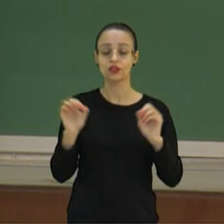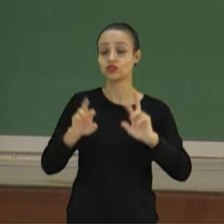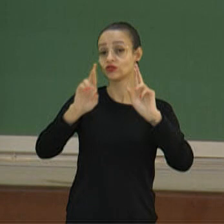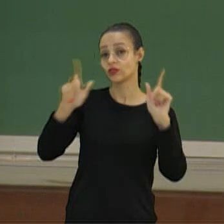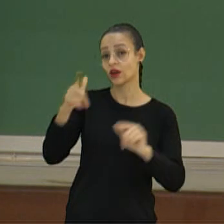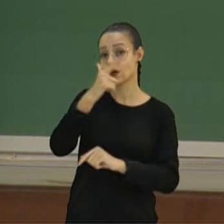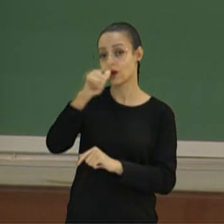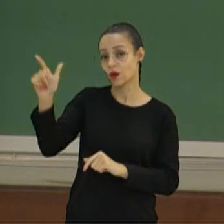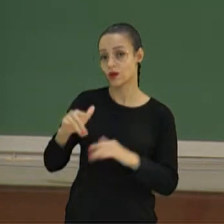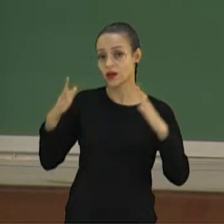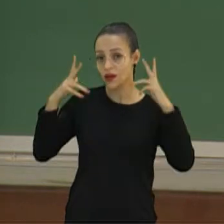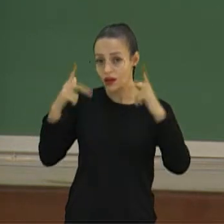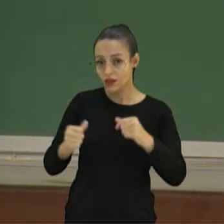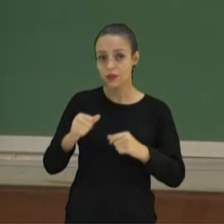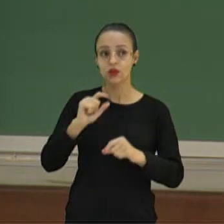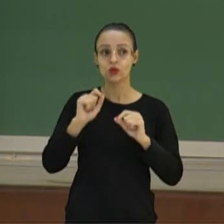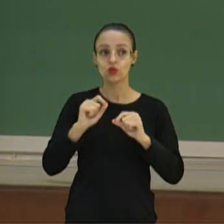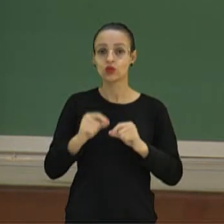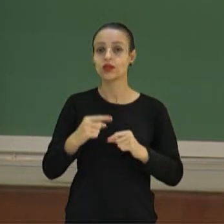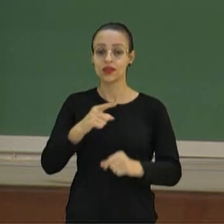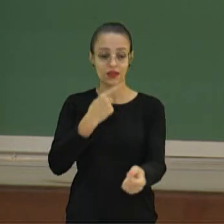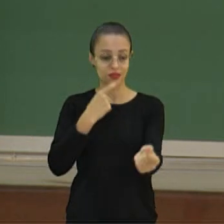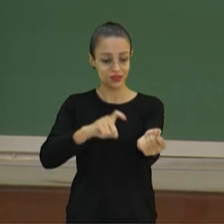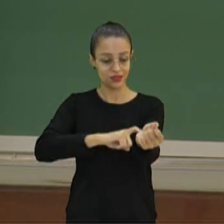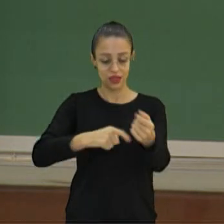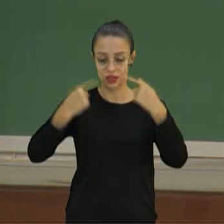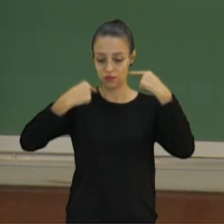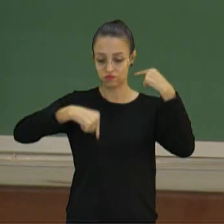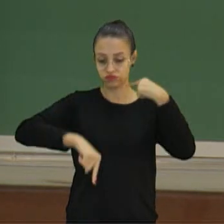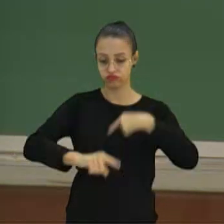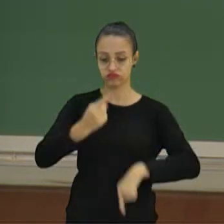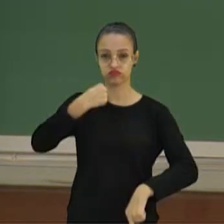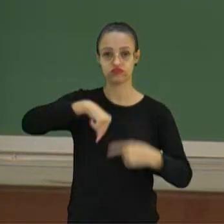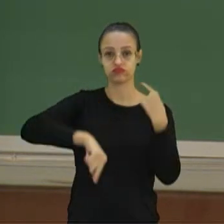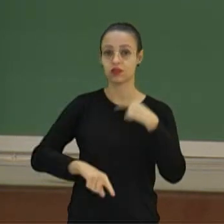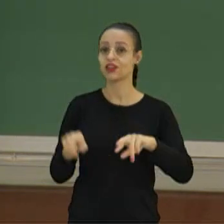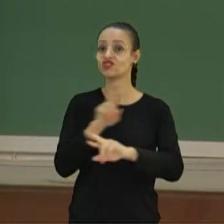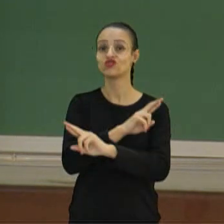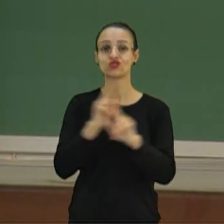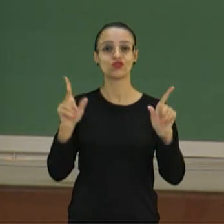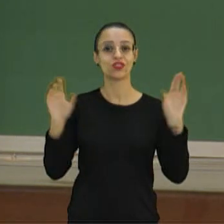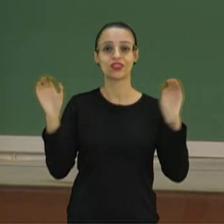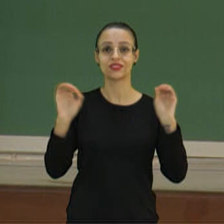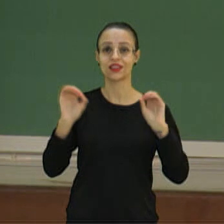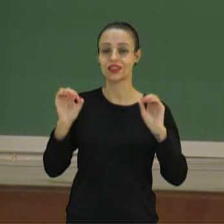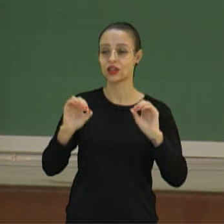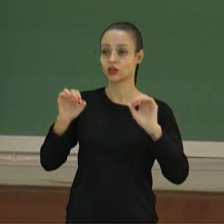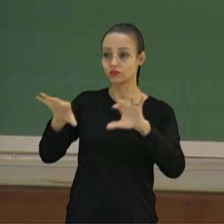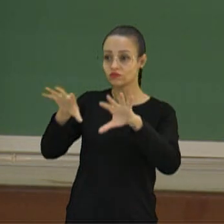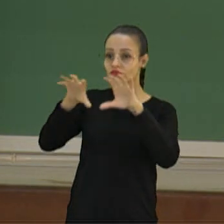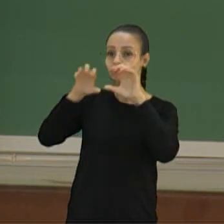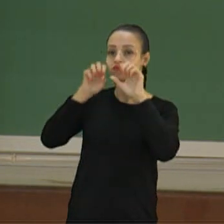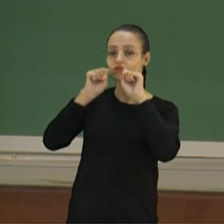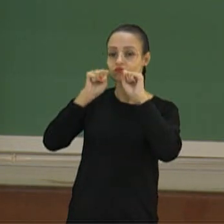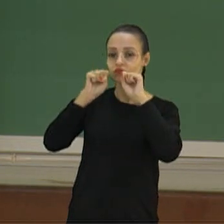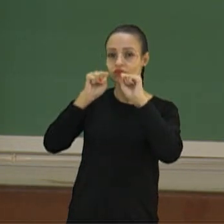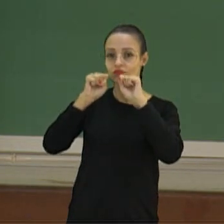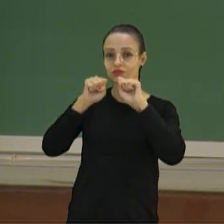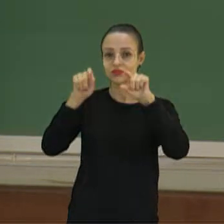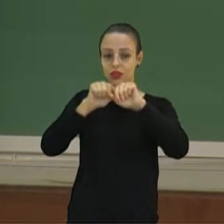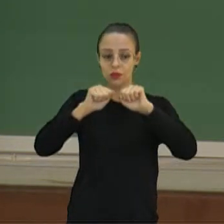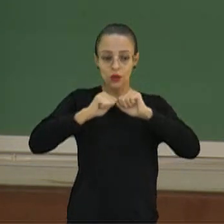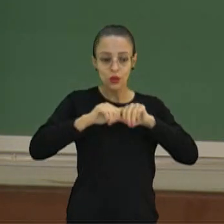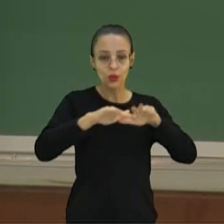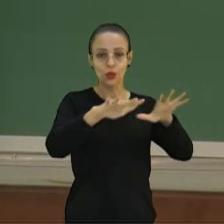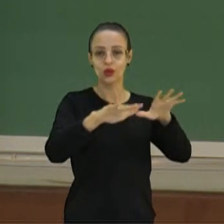circulação onde o sangue ia para todo o corpo, mas não tinha uma diferença do sangue, do oxigênio que ele inalava e do gás carbônico que